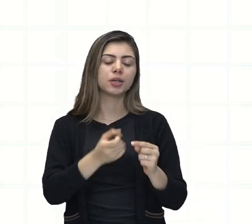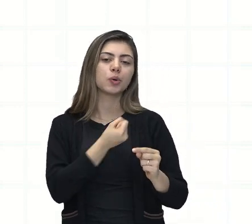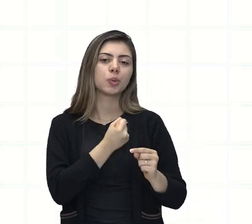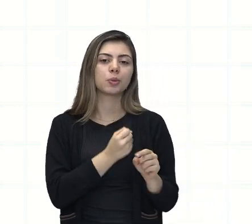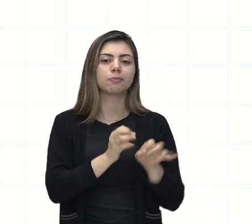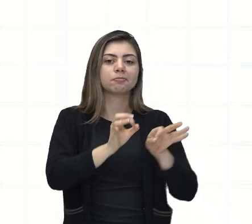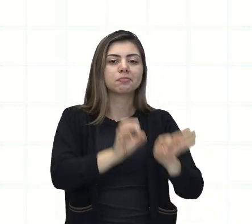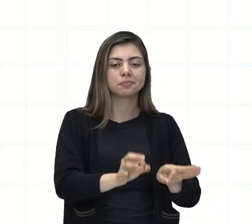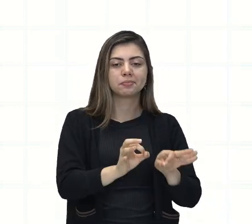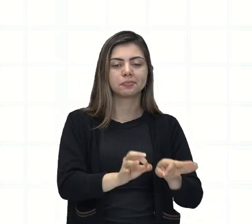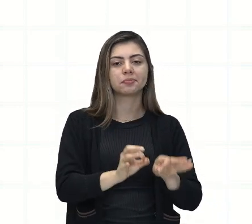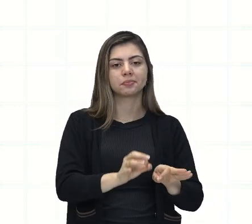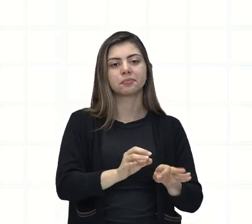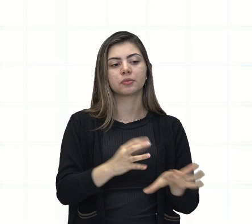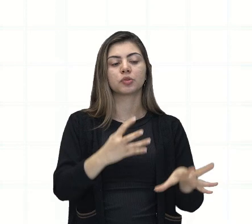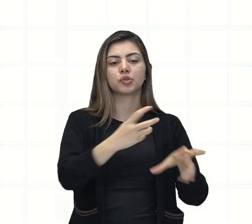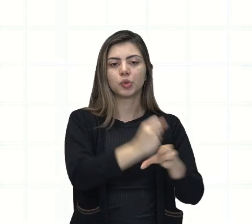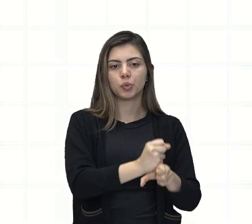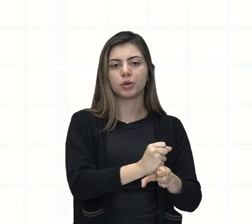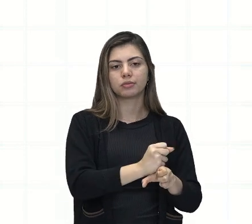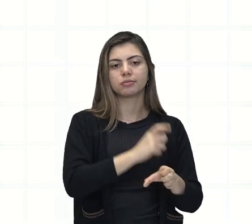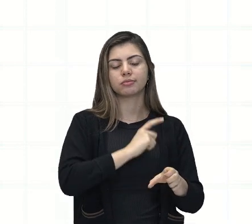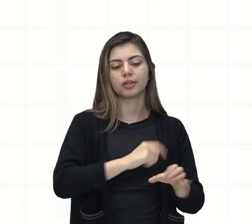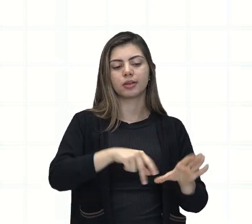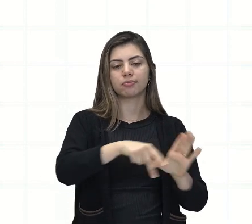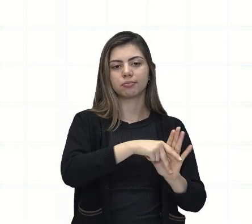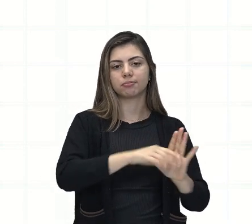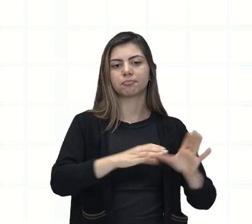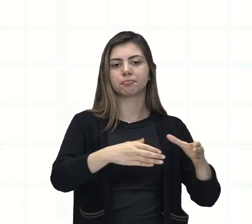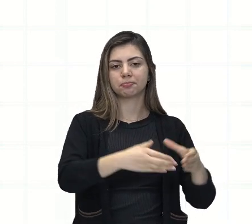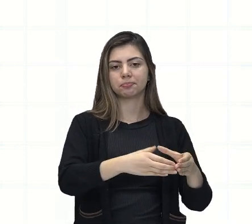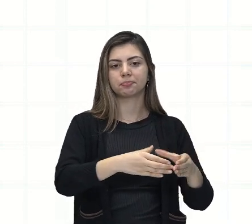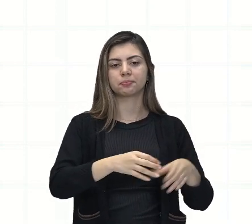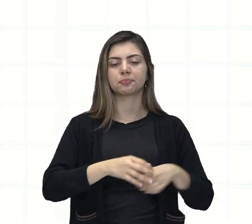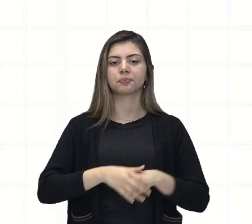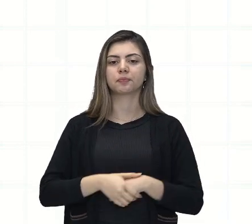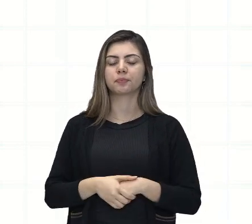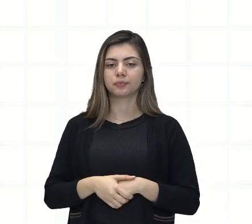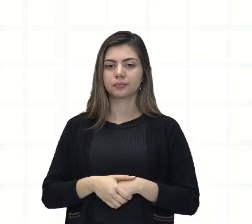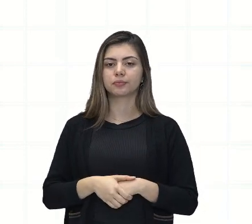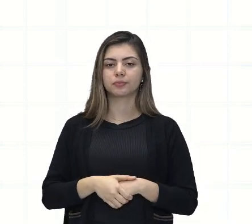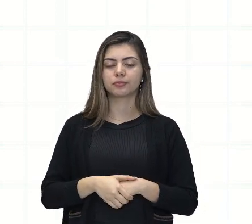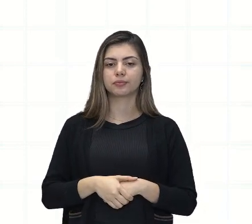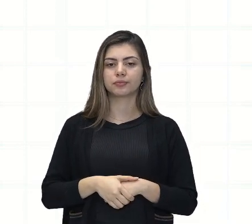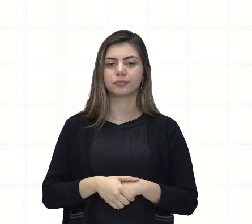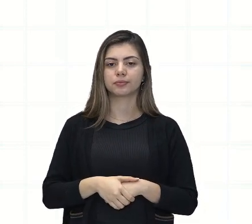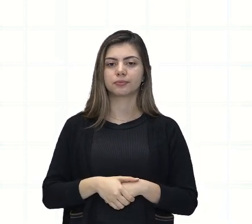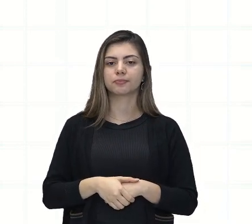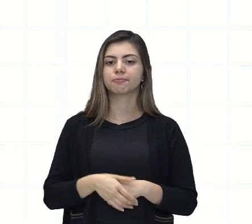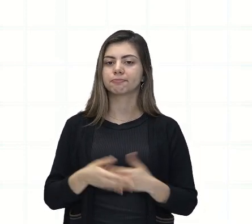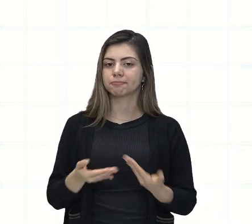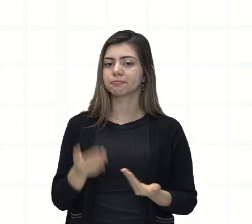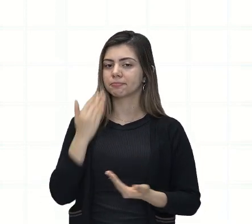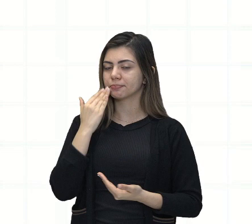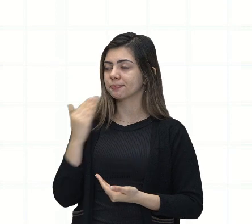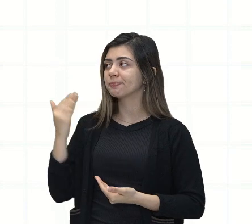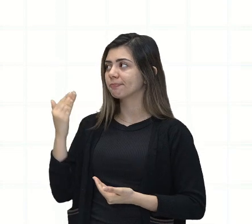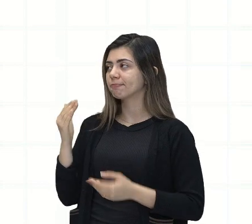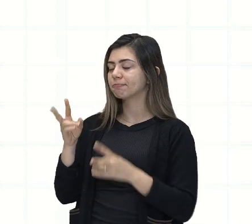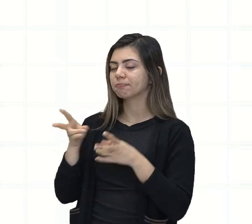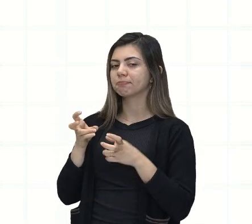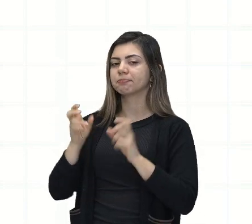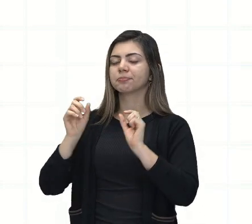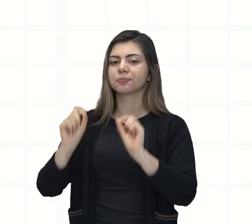número exato de seres que compõem esse conjunto. Então, vejam bem.